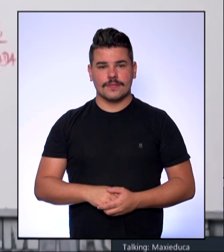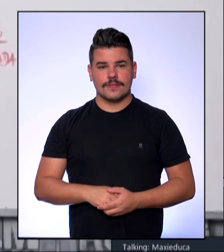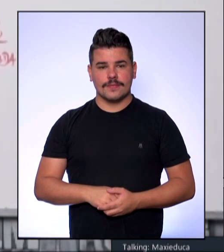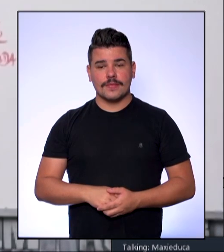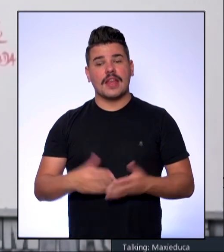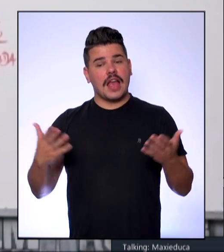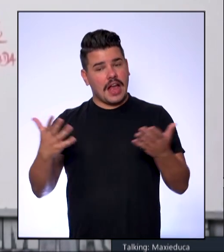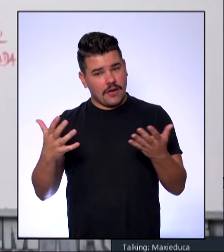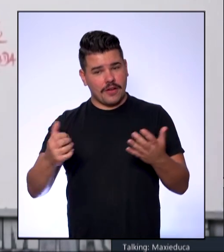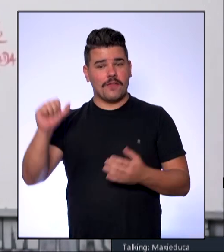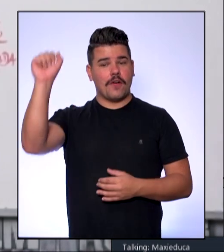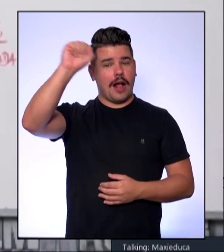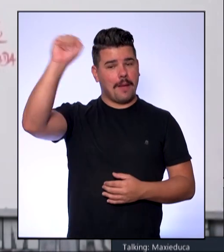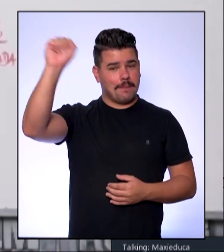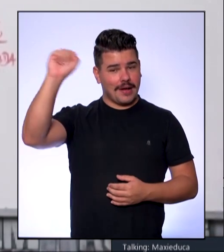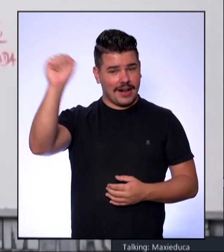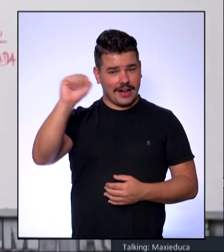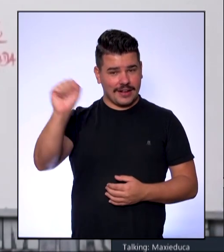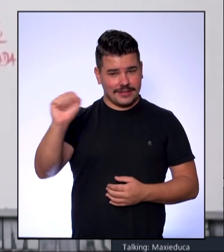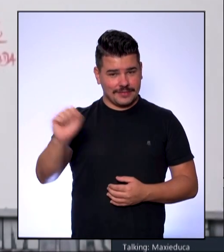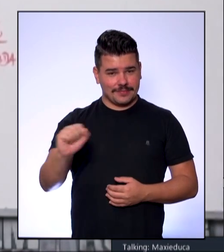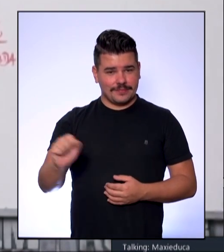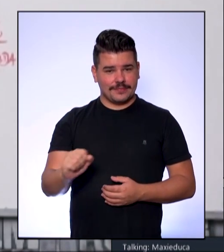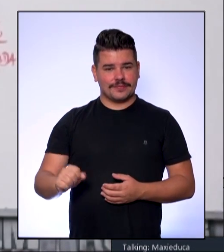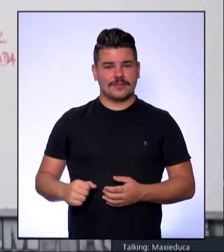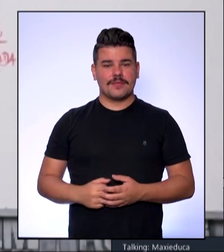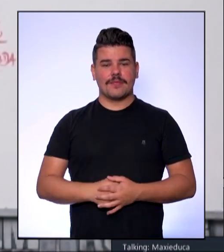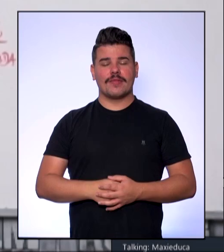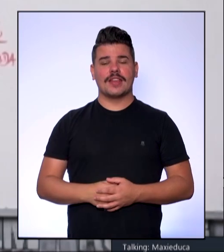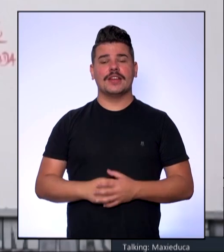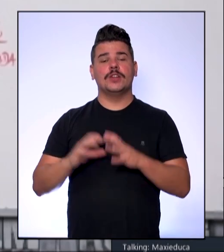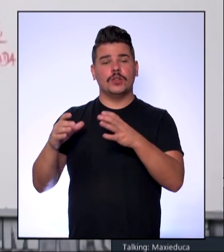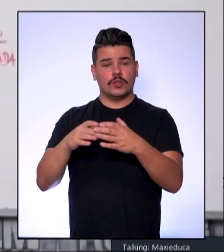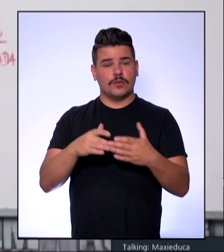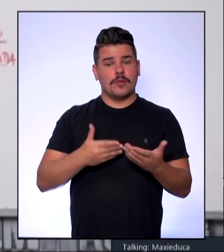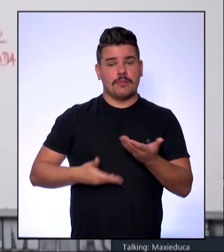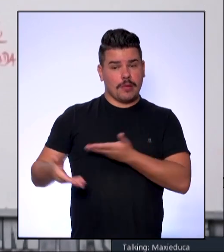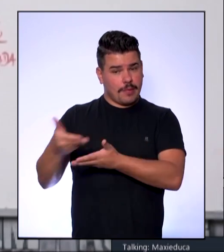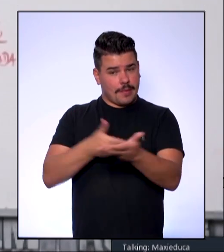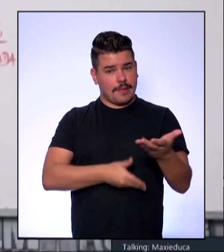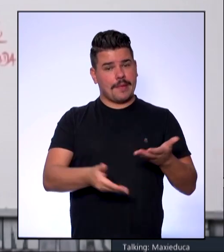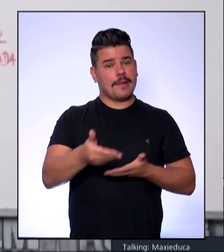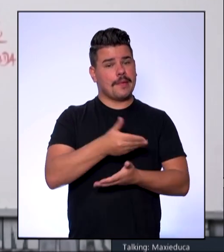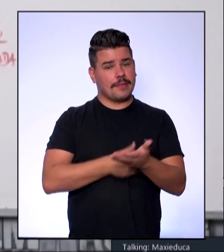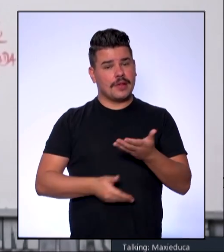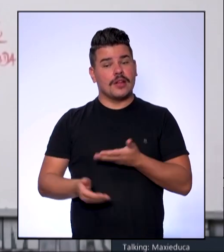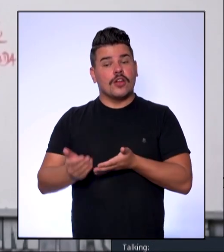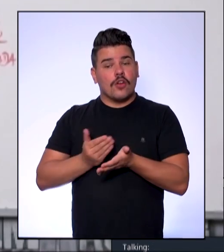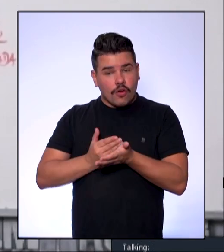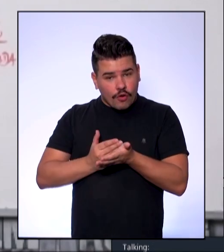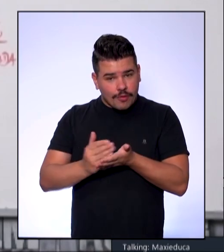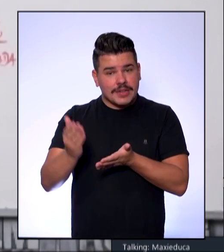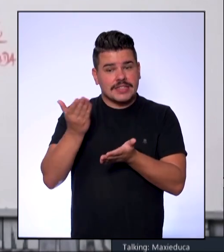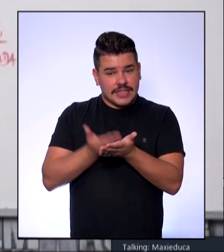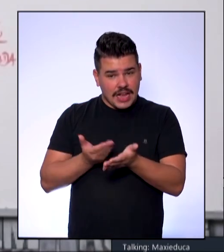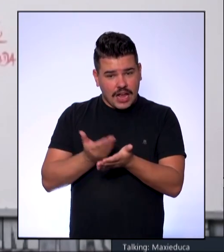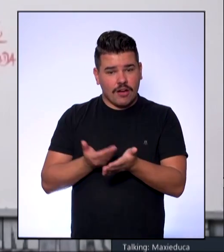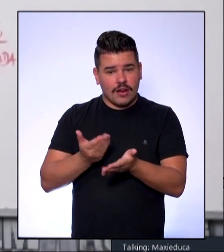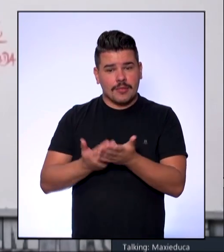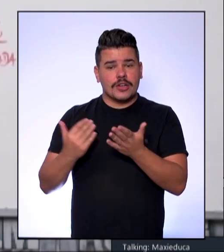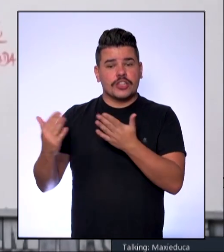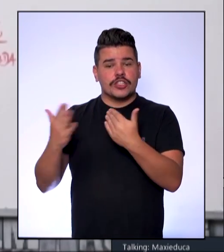Eu já vou apagando e já estou aqui com as interações para a gente começar a